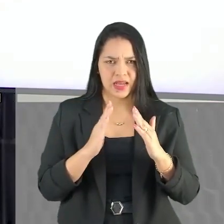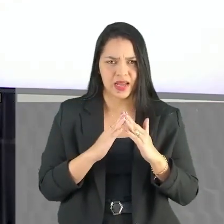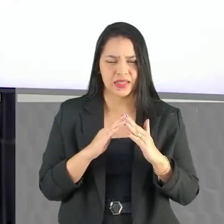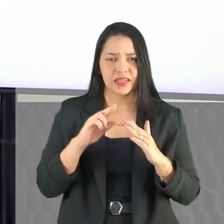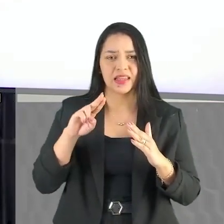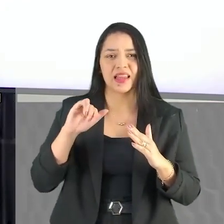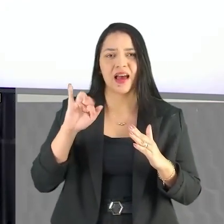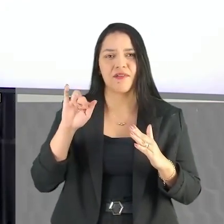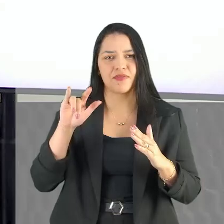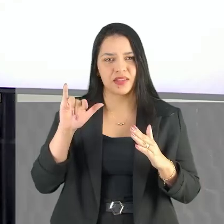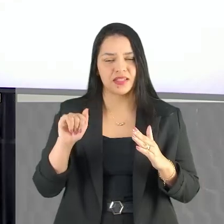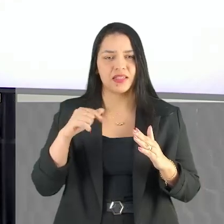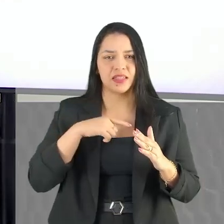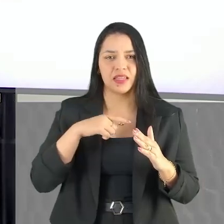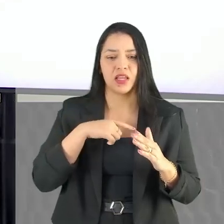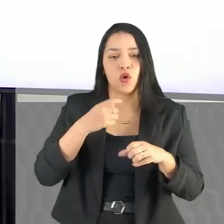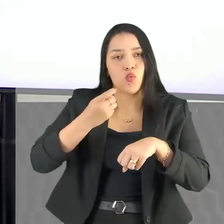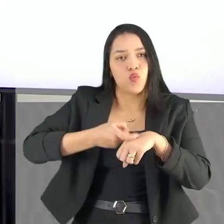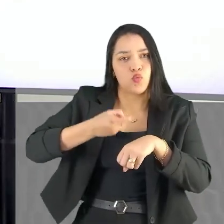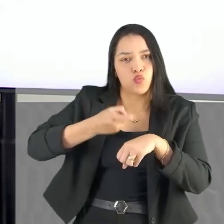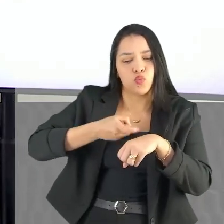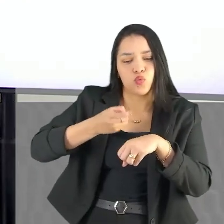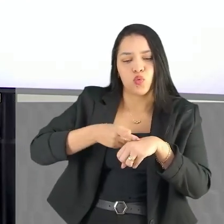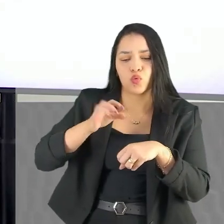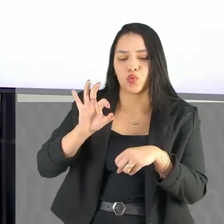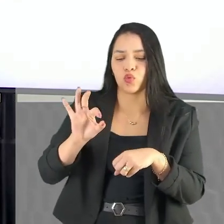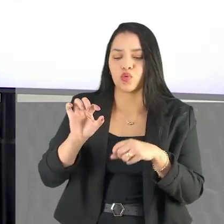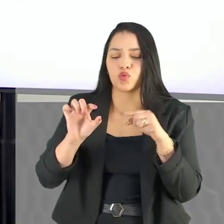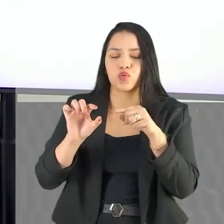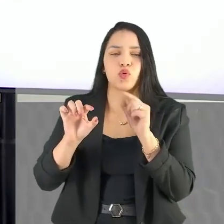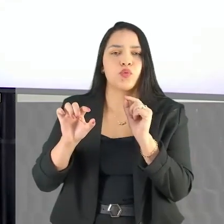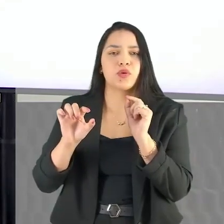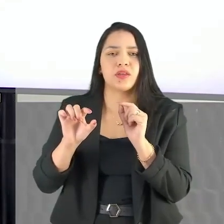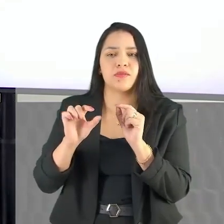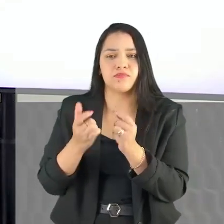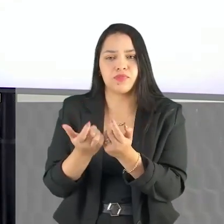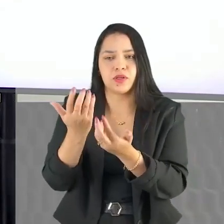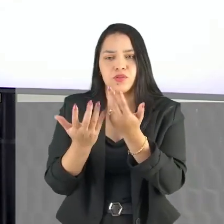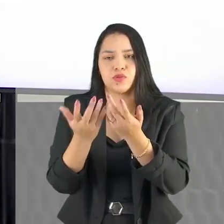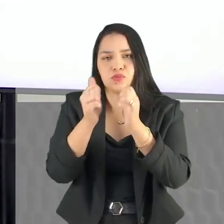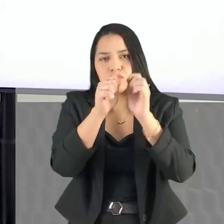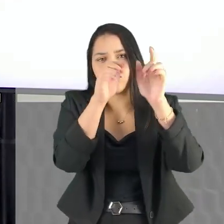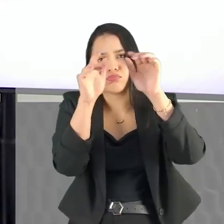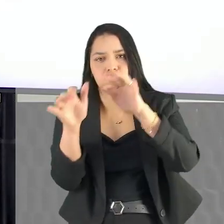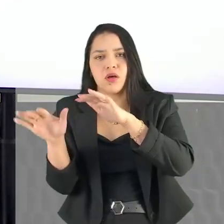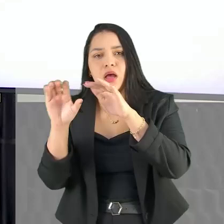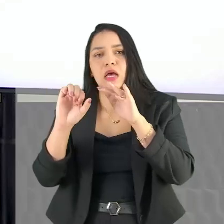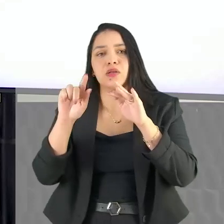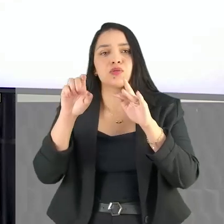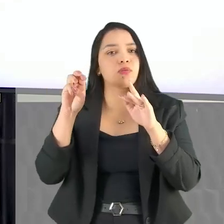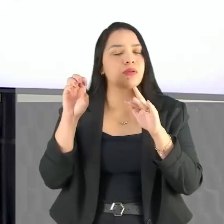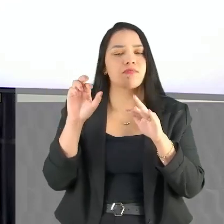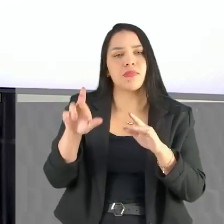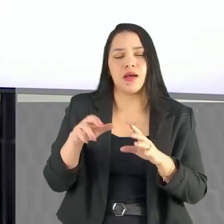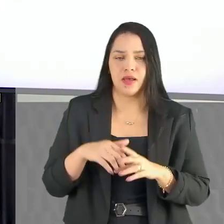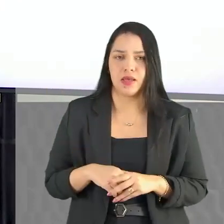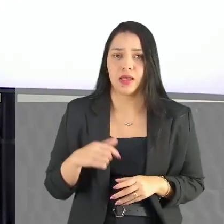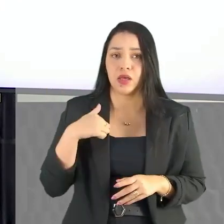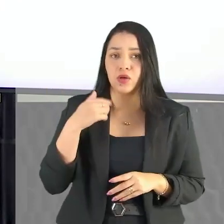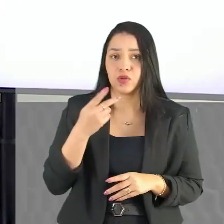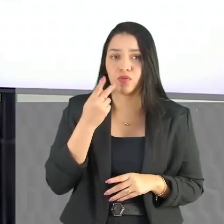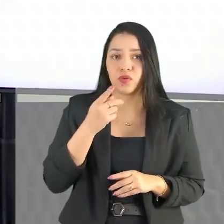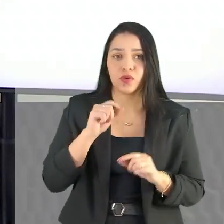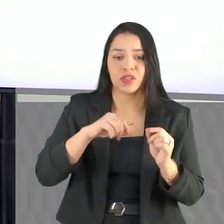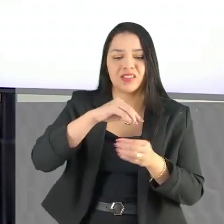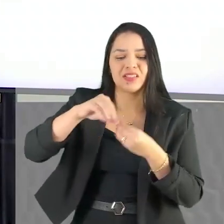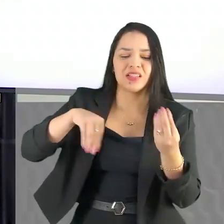Na naftalina eu tenho o sólido. E esse sólido ele passa direto para o gasoso. Isso é sublimar. Eu estou falando aqui de